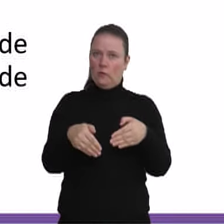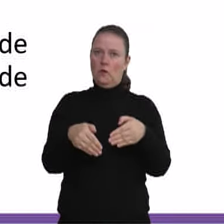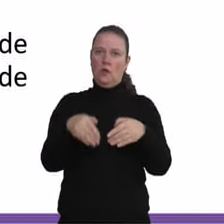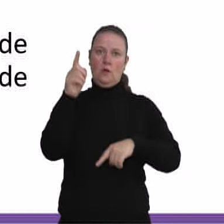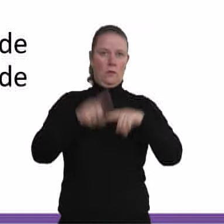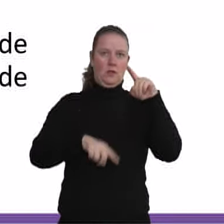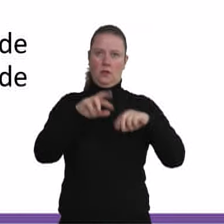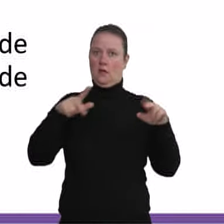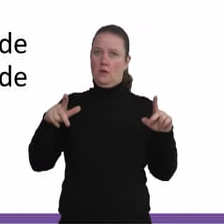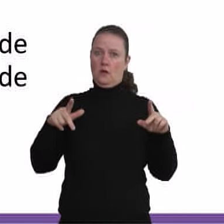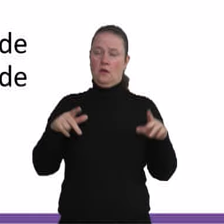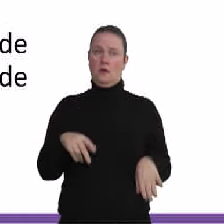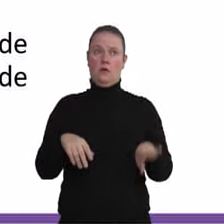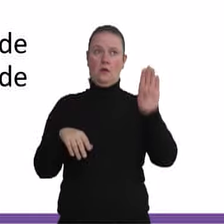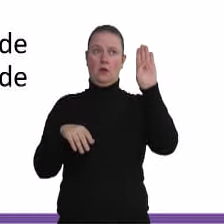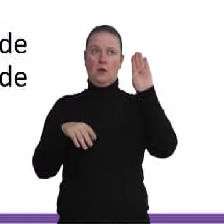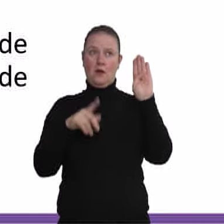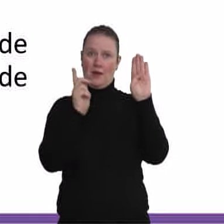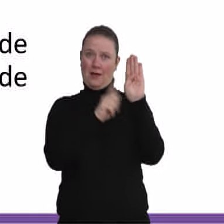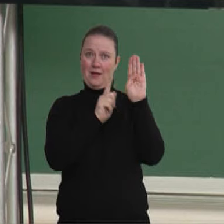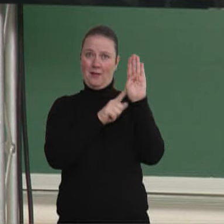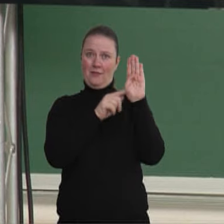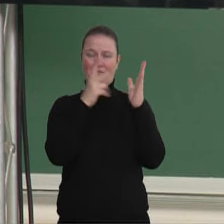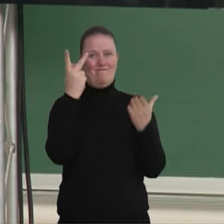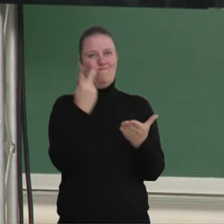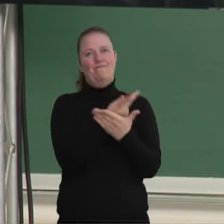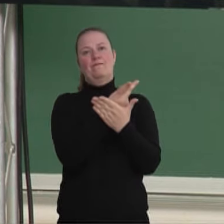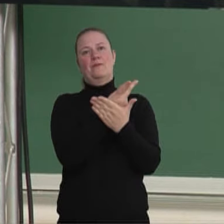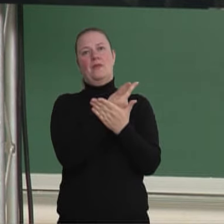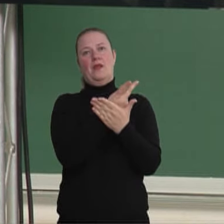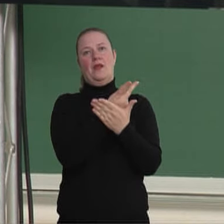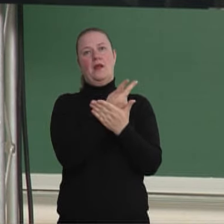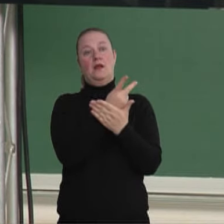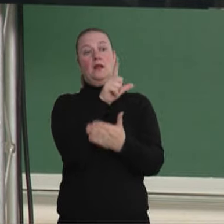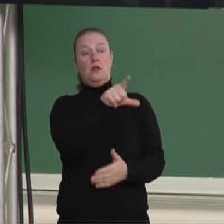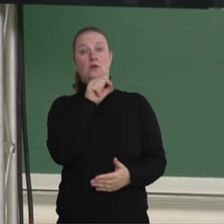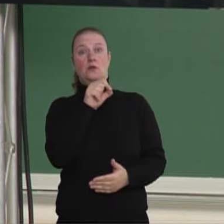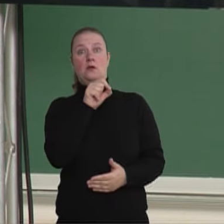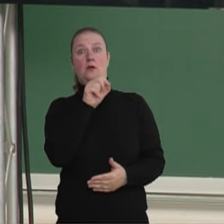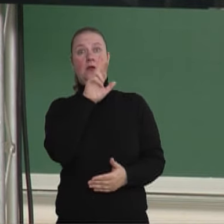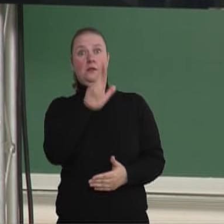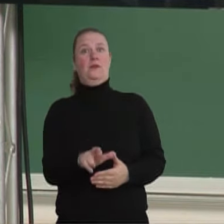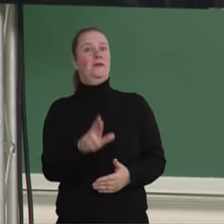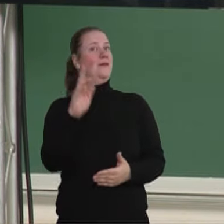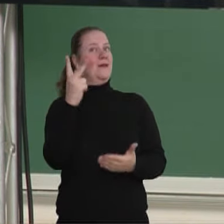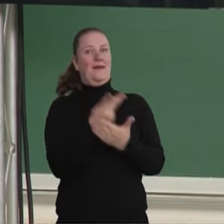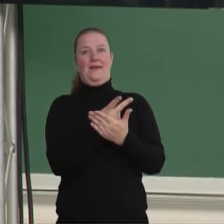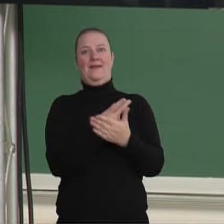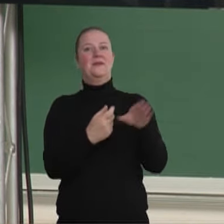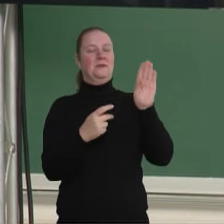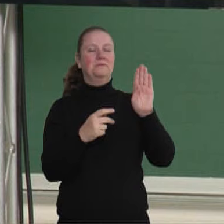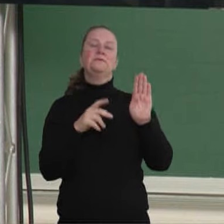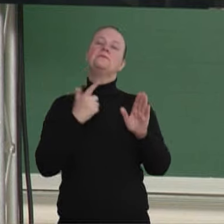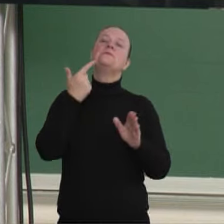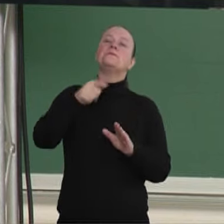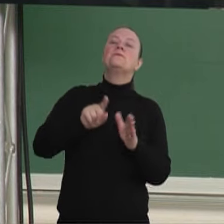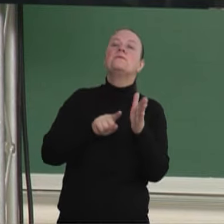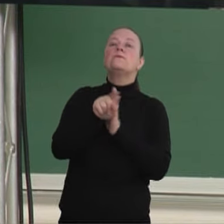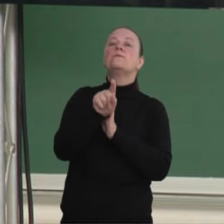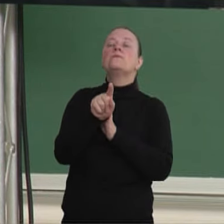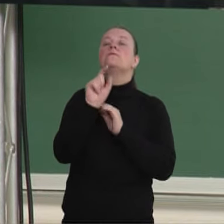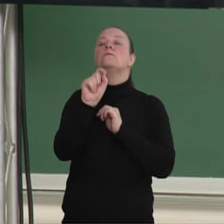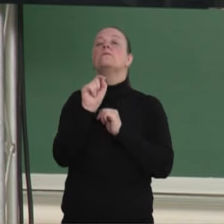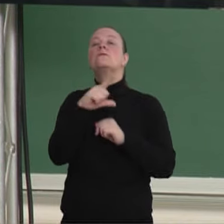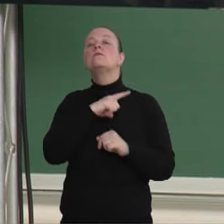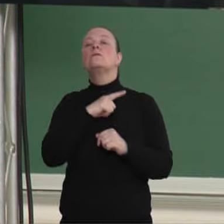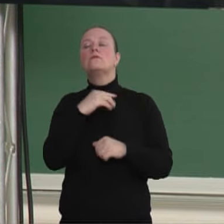apenas irradiação, ok? Então essa é errada, ok? Então isso é uma caracterização que temos. Avançando para a próxima, temos lá então